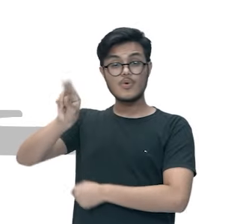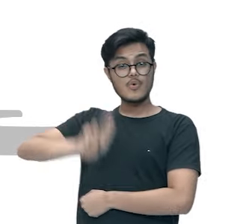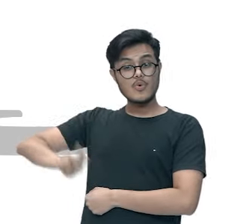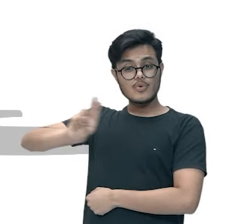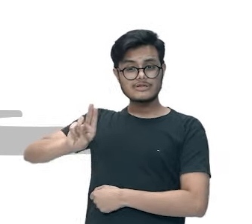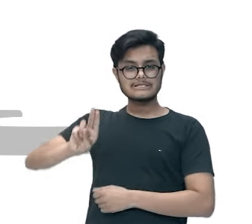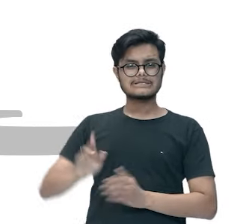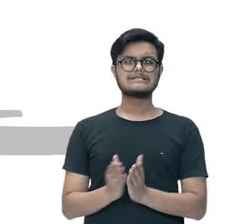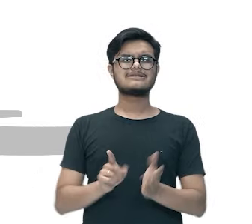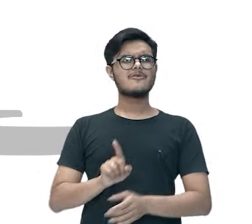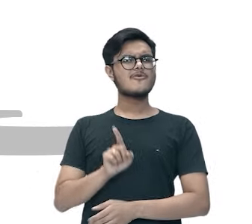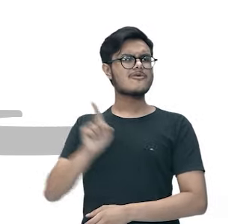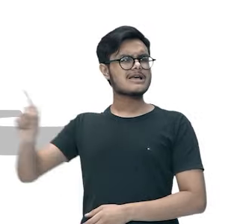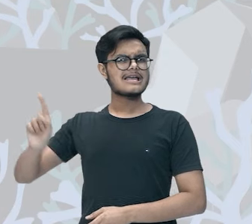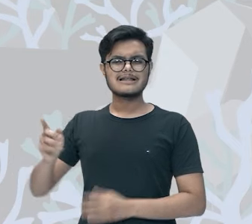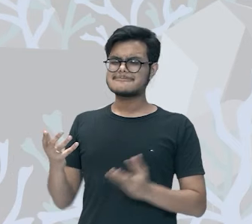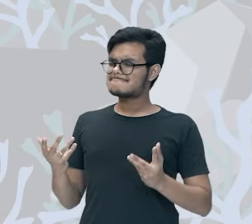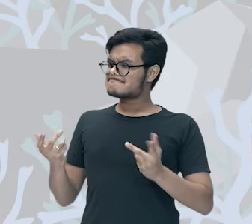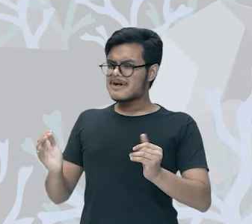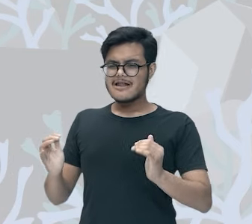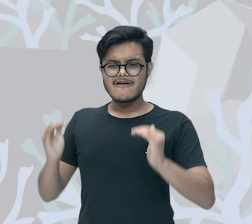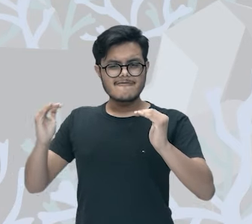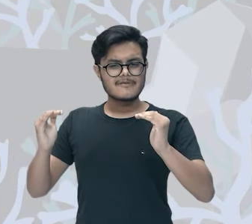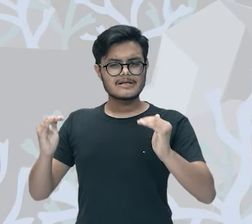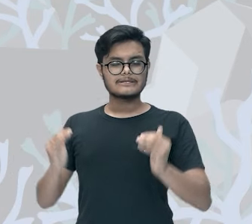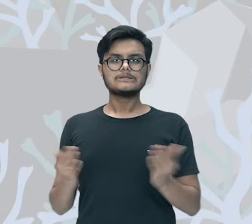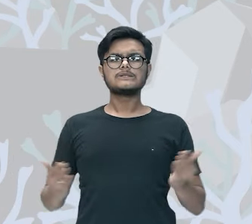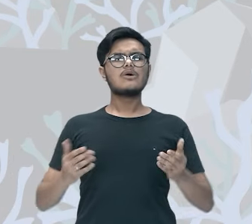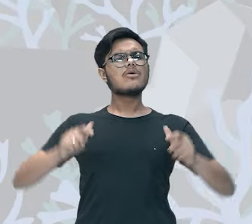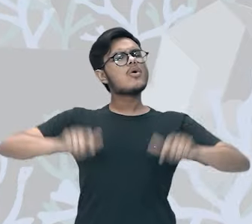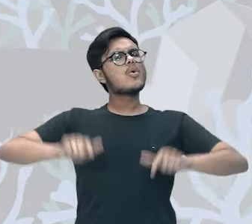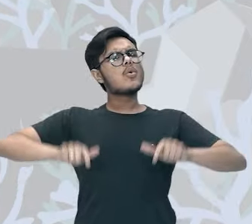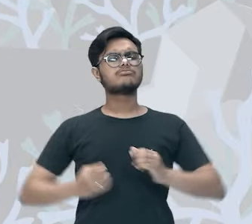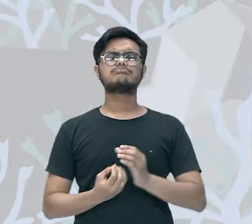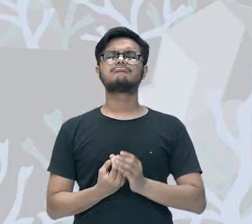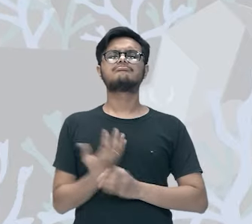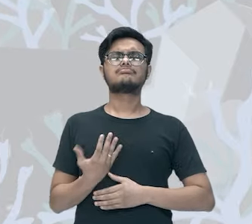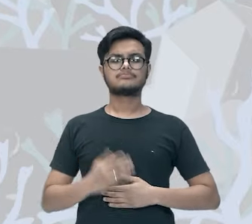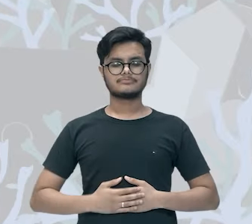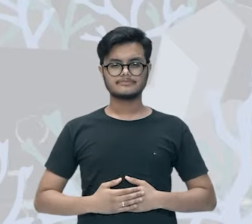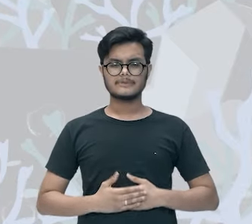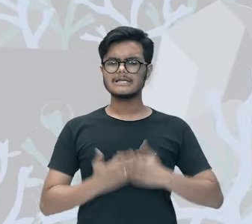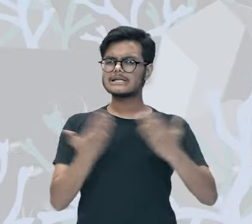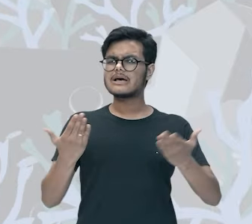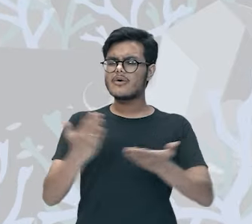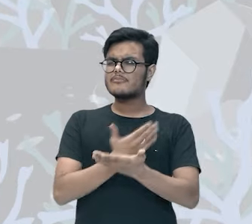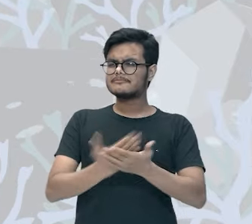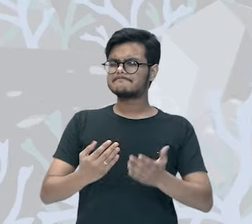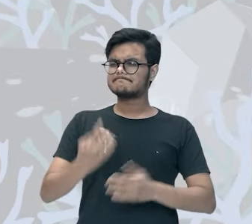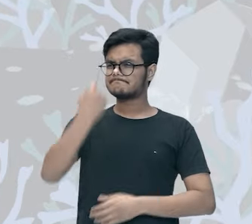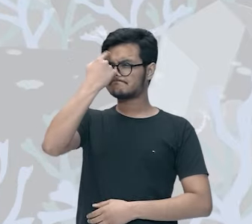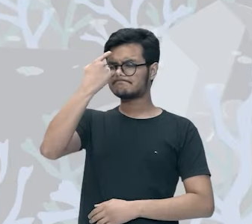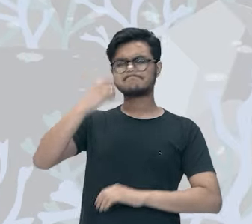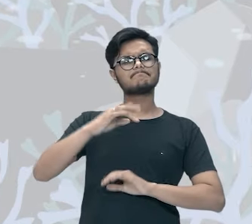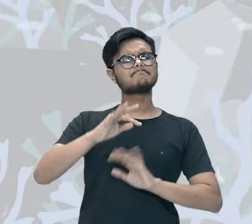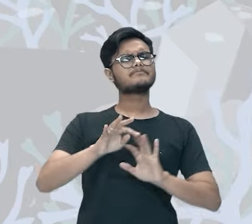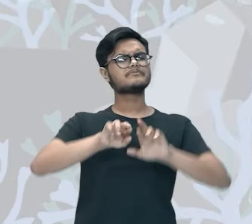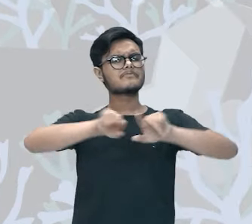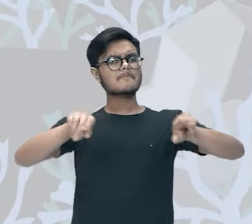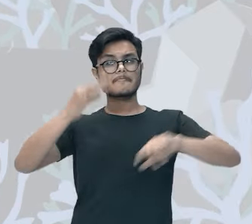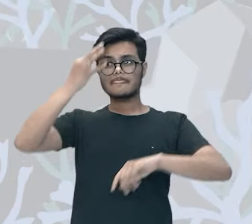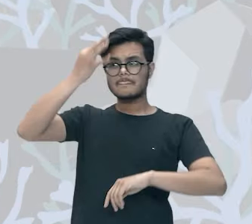como ouro negro. Origem do petróleo. Muitas teorias giram em torno de sua origem.